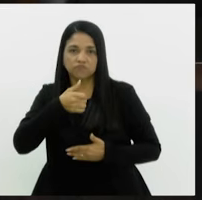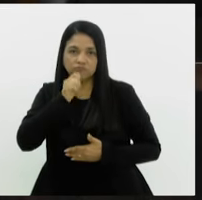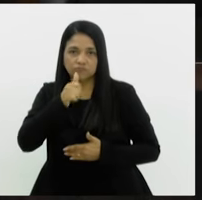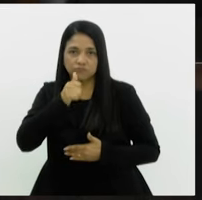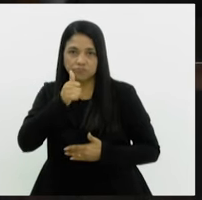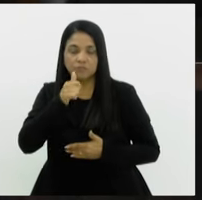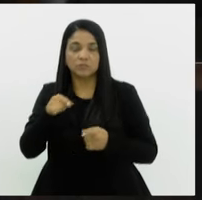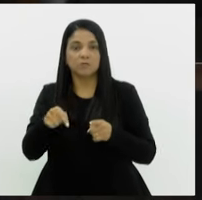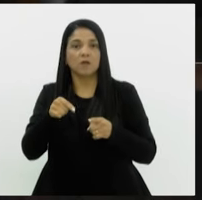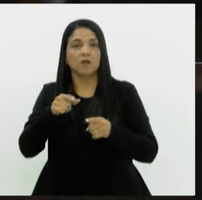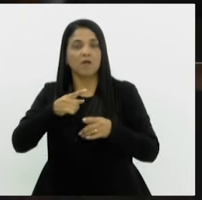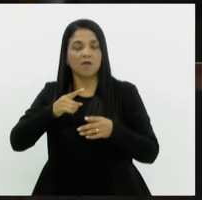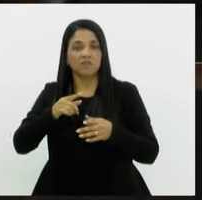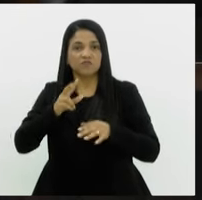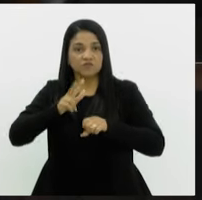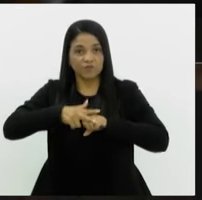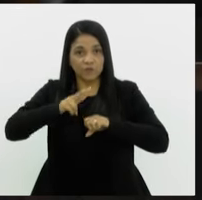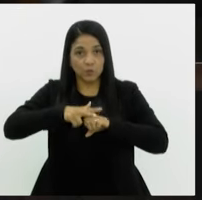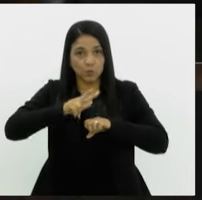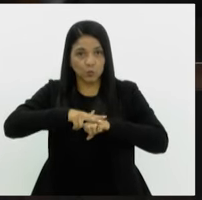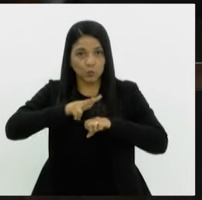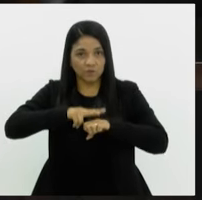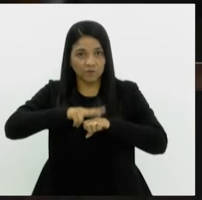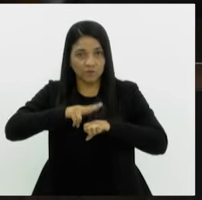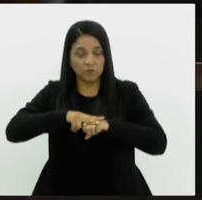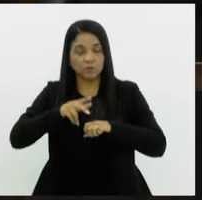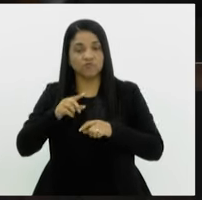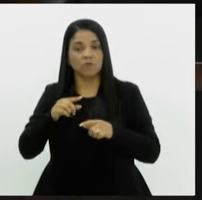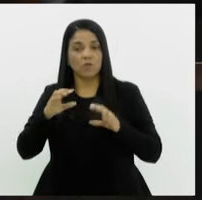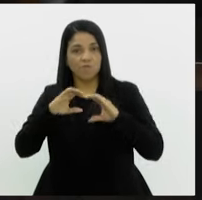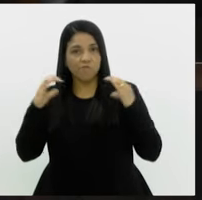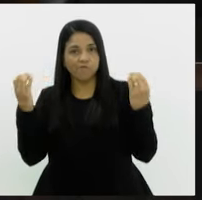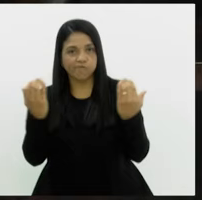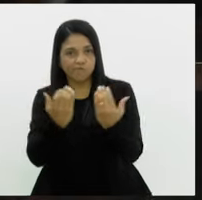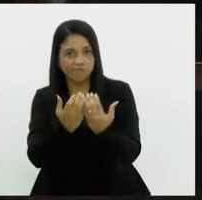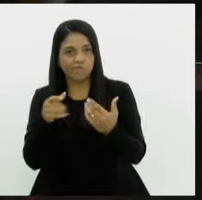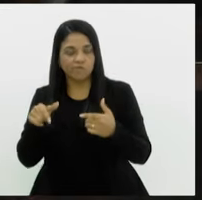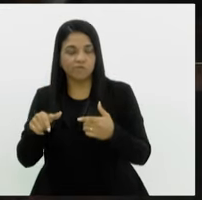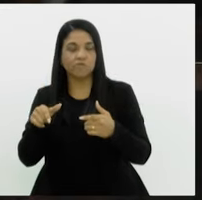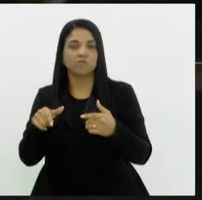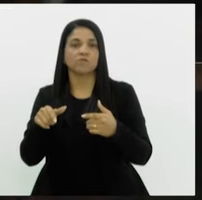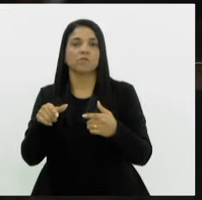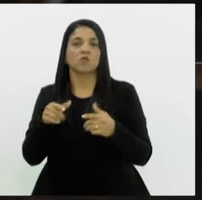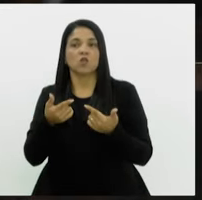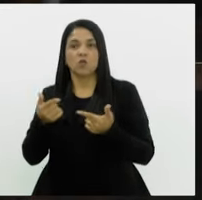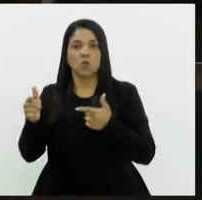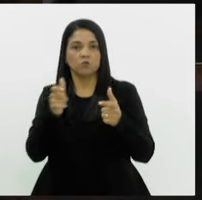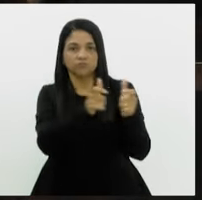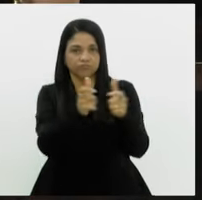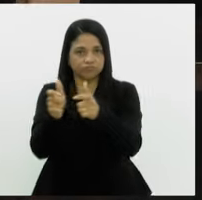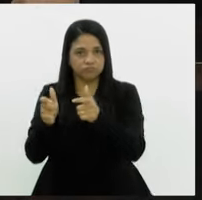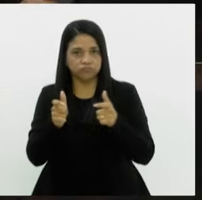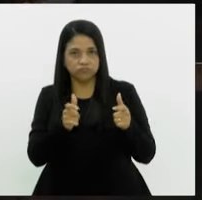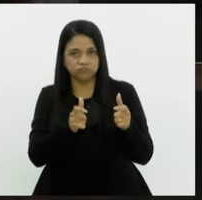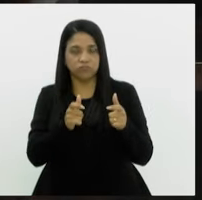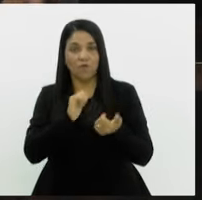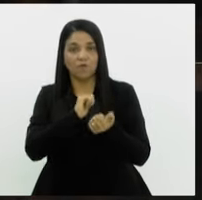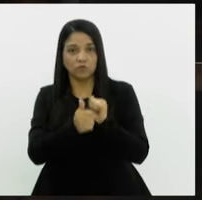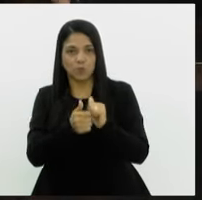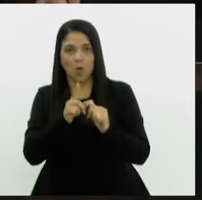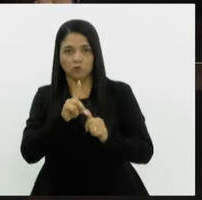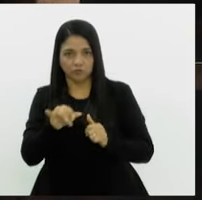no entorno dos estádios esportivos no âmbito do Estado do Rio de Janeiro e dá outras providências.